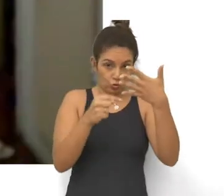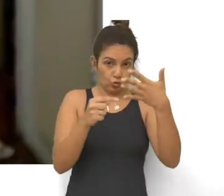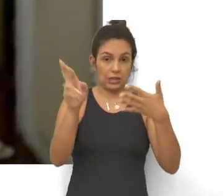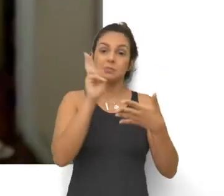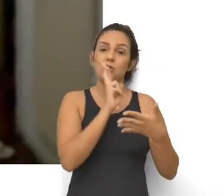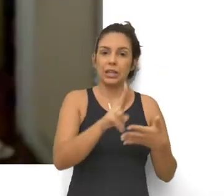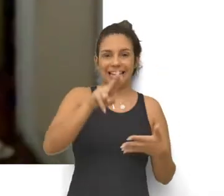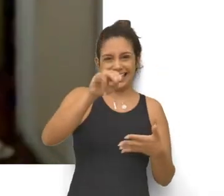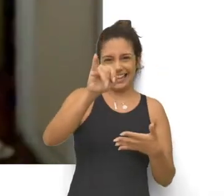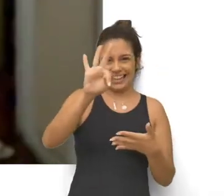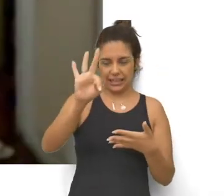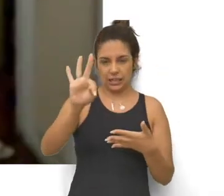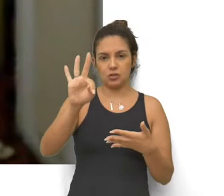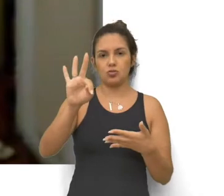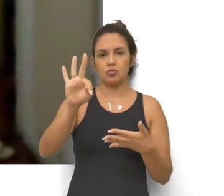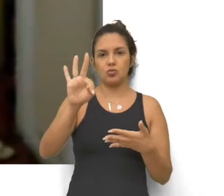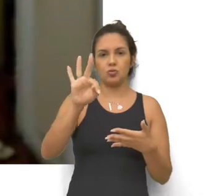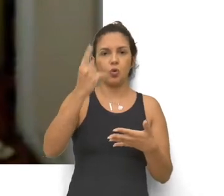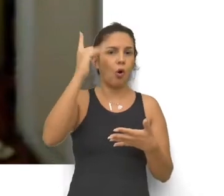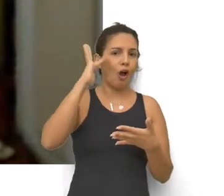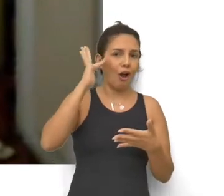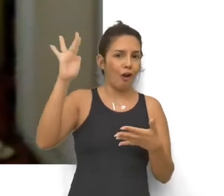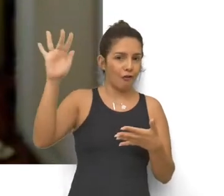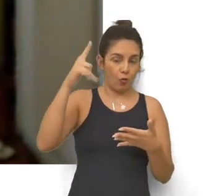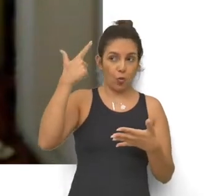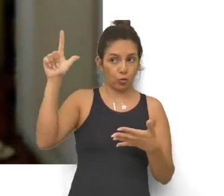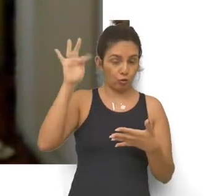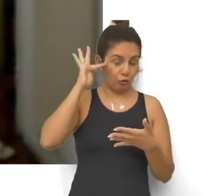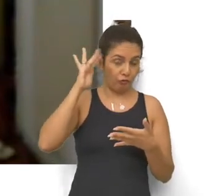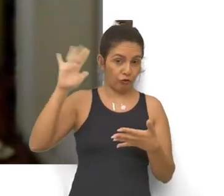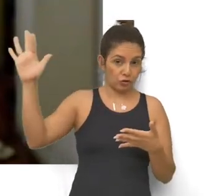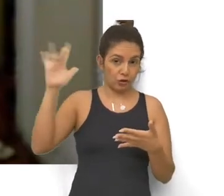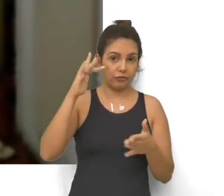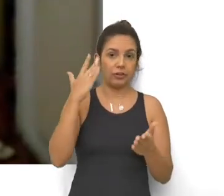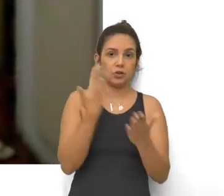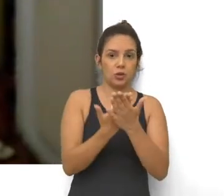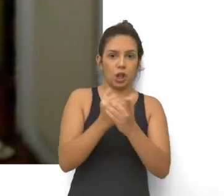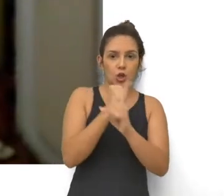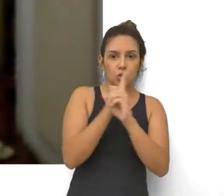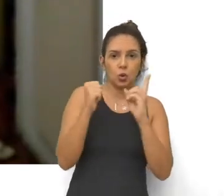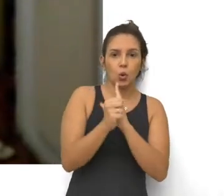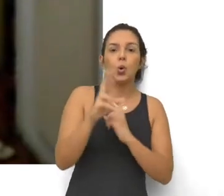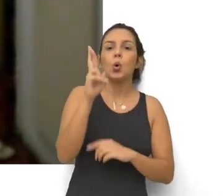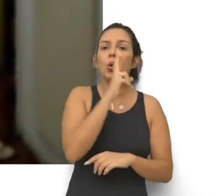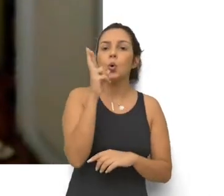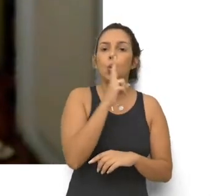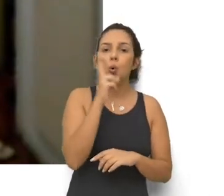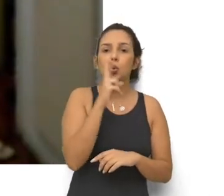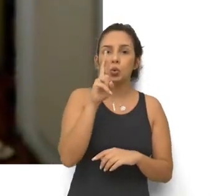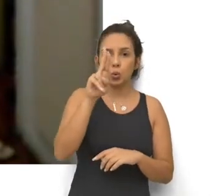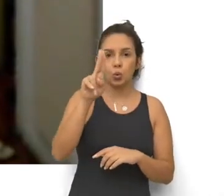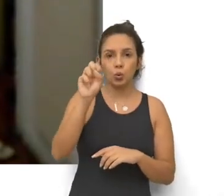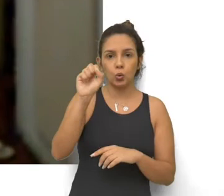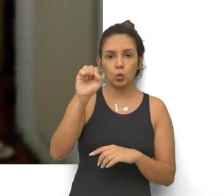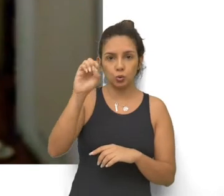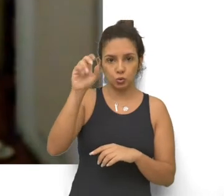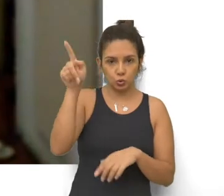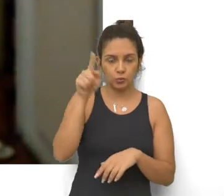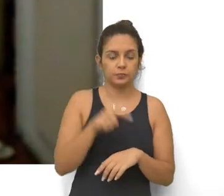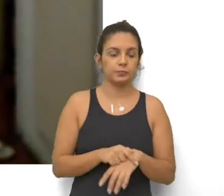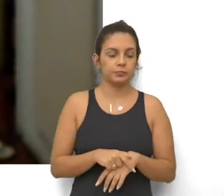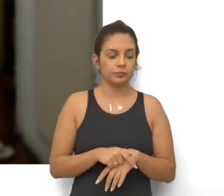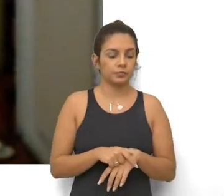Todorov, um filósofo, sociólogo russo, que tem